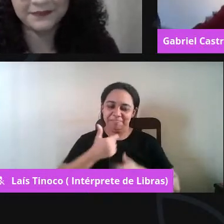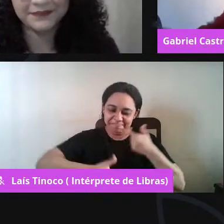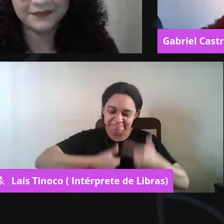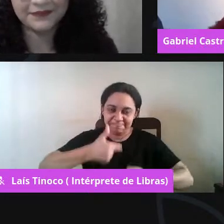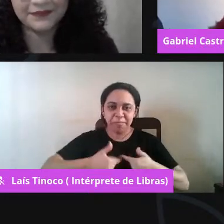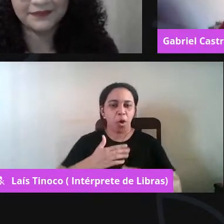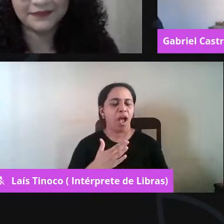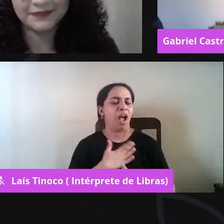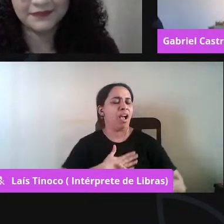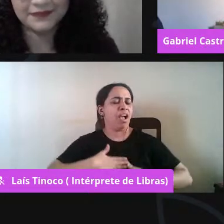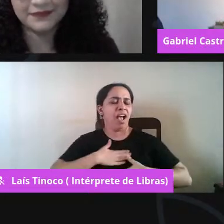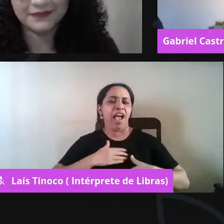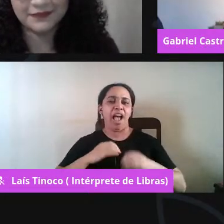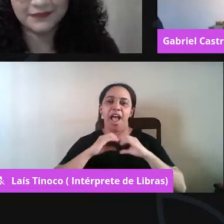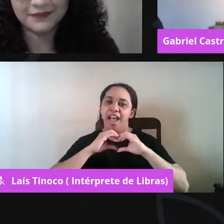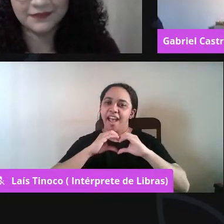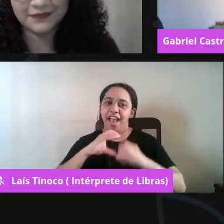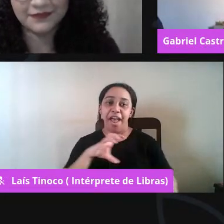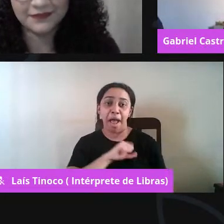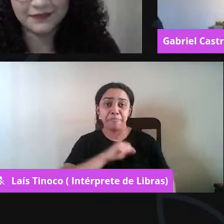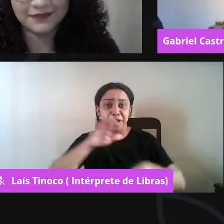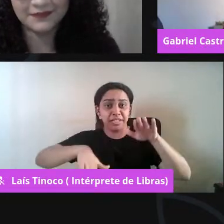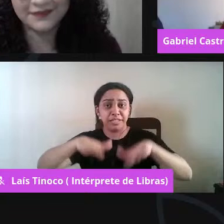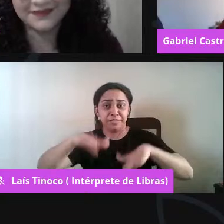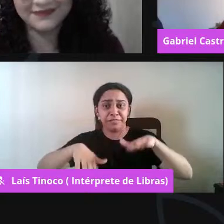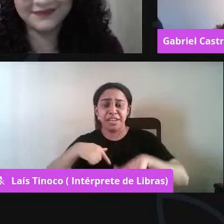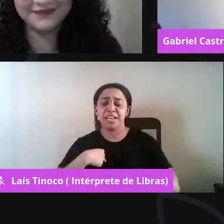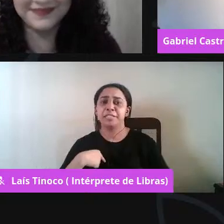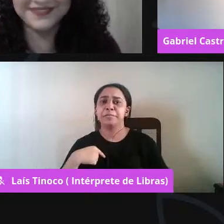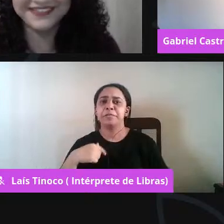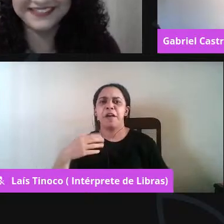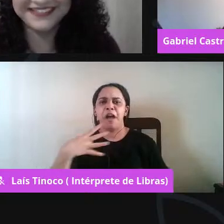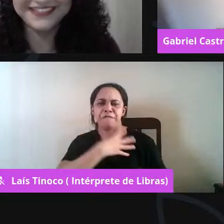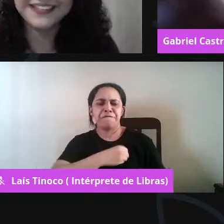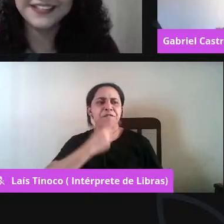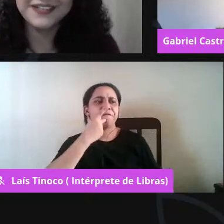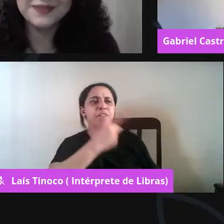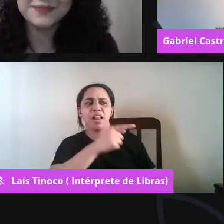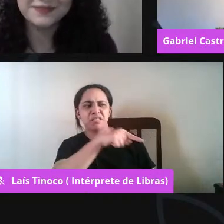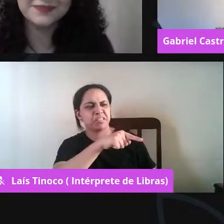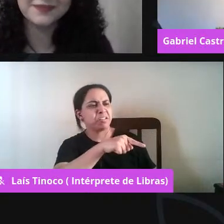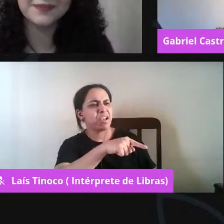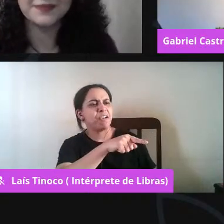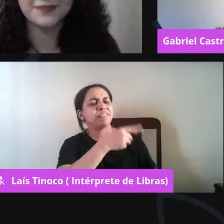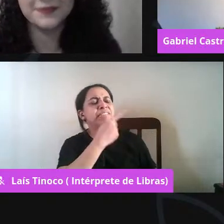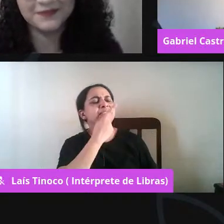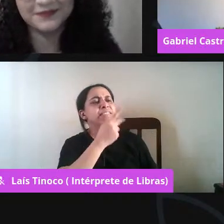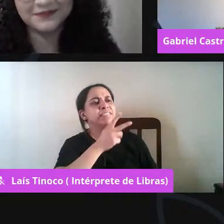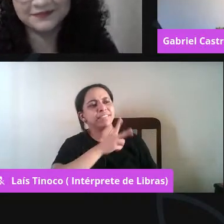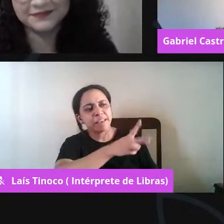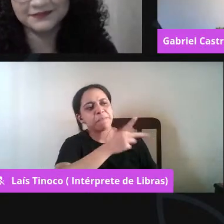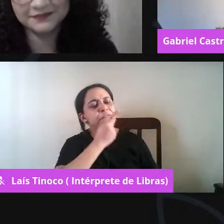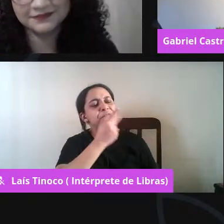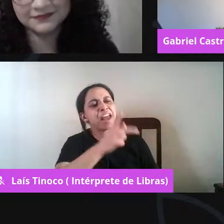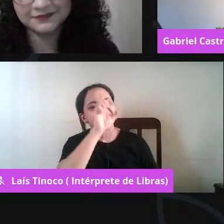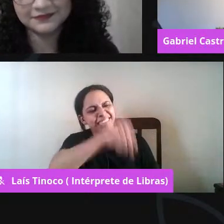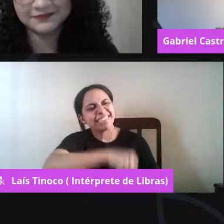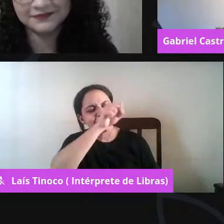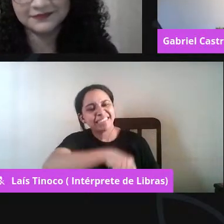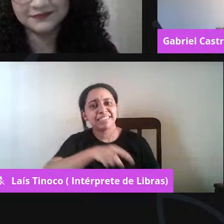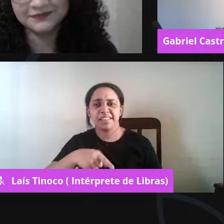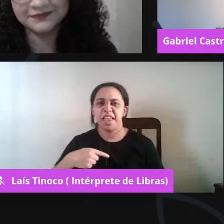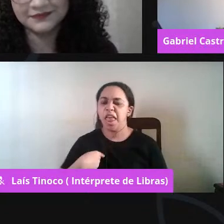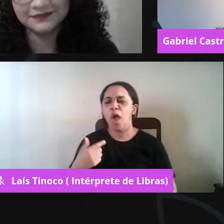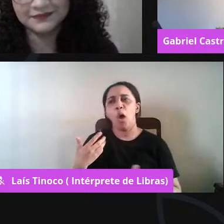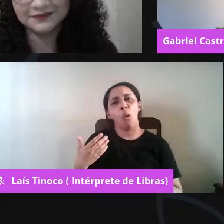prazer, aceito os convites. Às vezes meu filho diz, mãe, você não dá não a ninguém. Não, não dou não. Primeiro porque acho um desrespeito alguém convidar e você dizer, não, não quero,